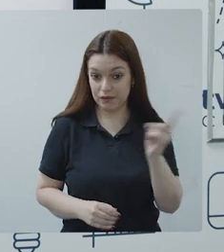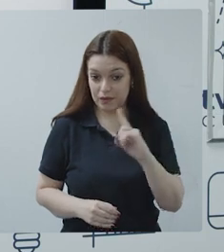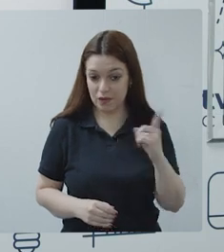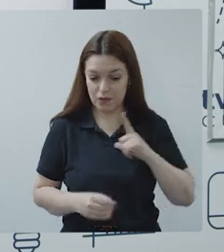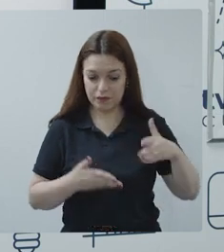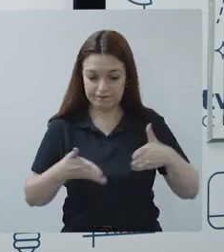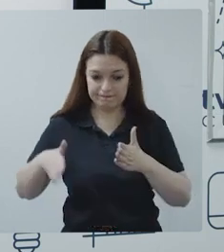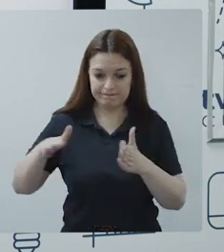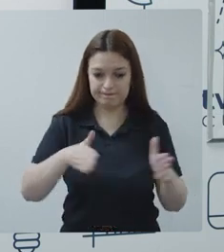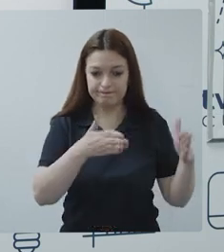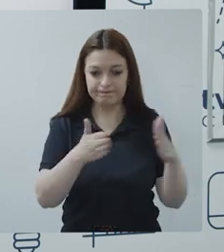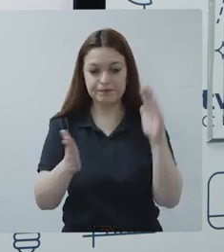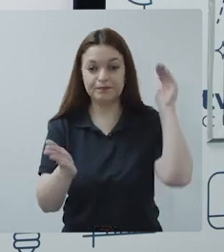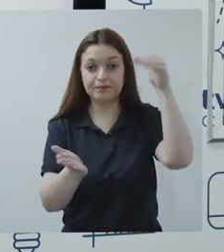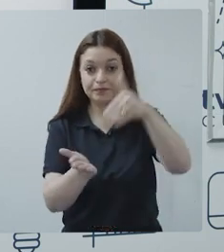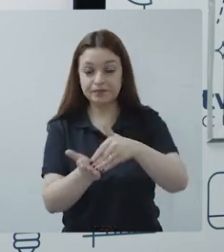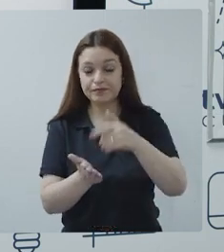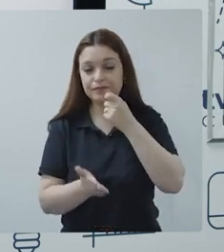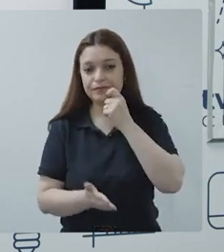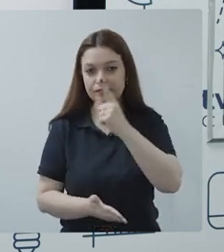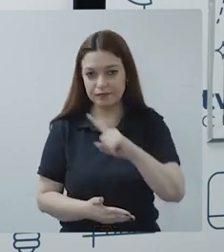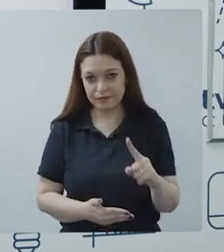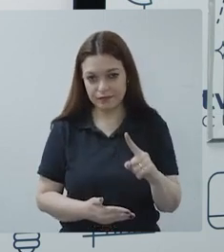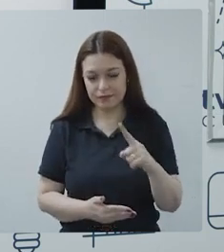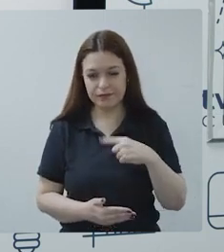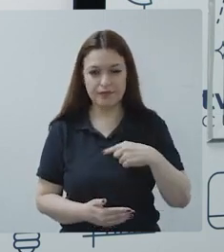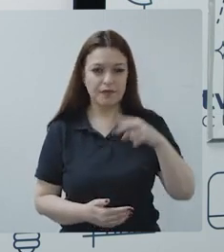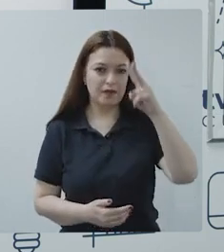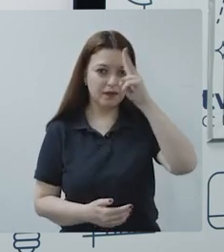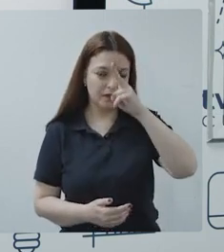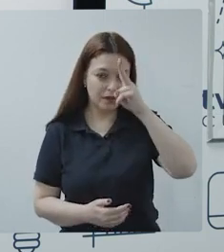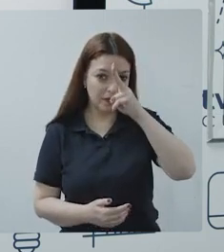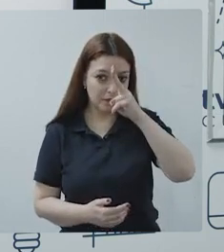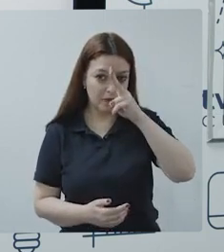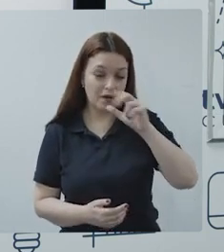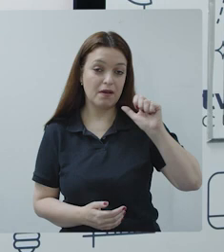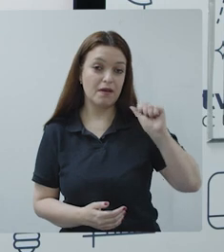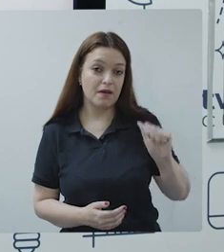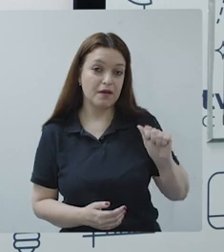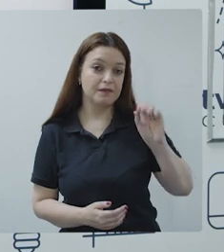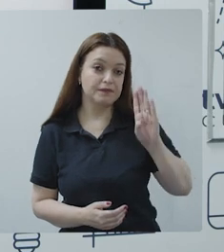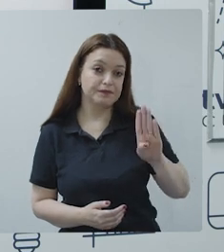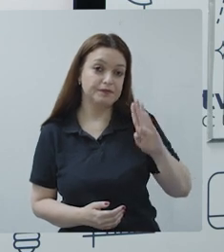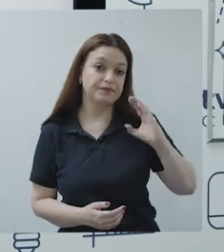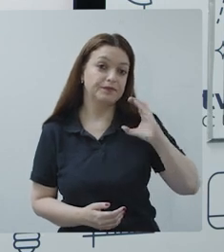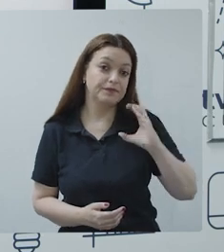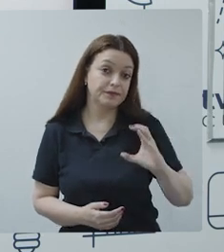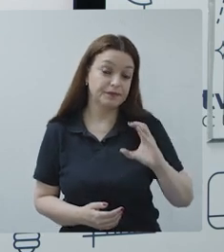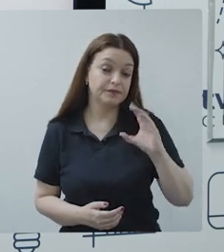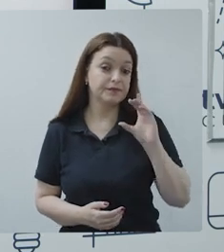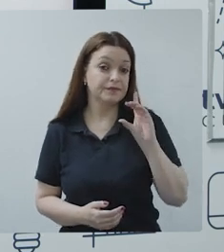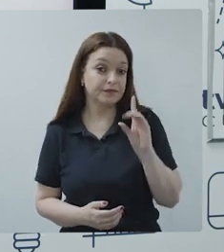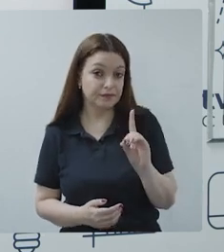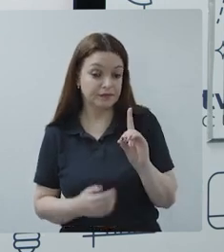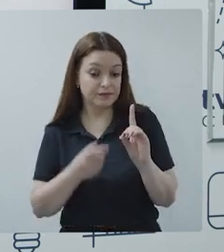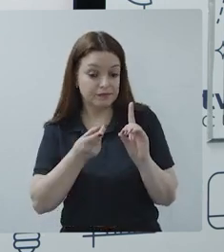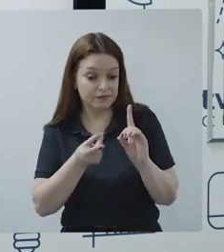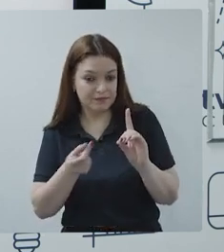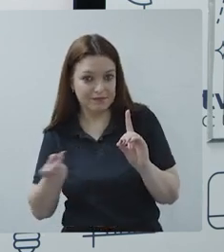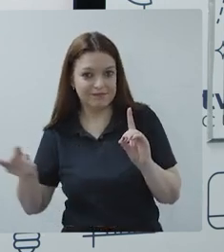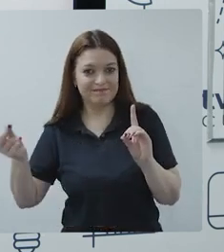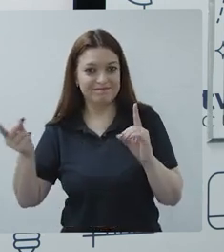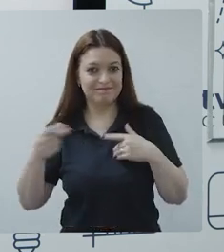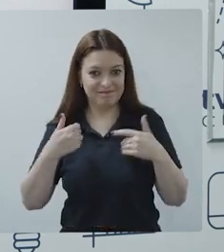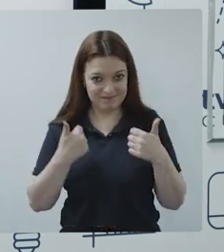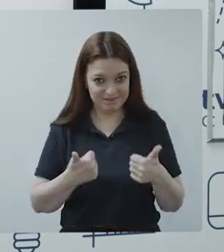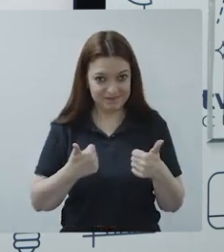do alfabeto. Então, lembrem a ordem do alfabeto. A, B, C, D e assim por